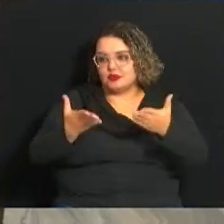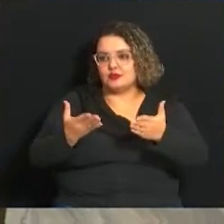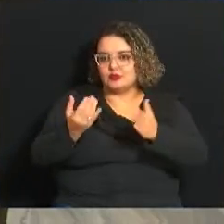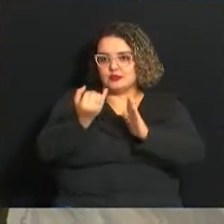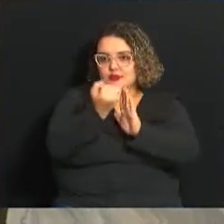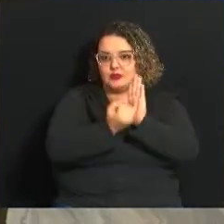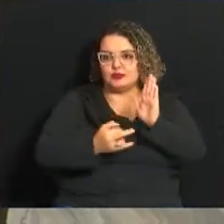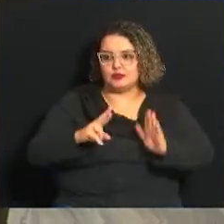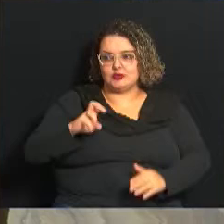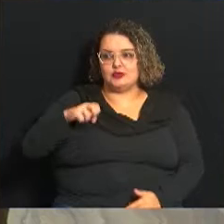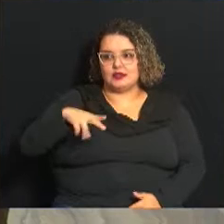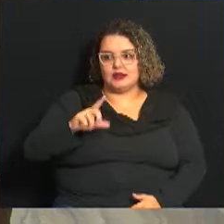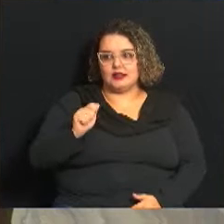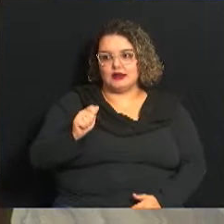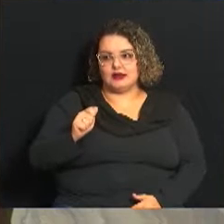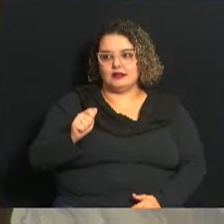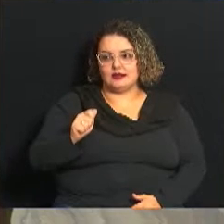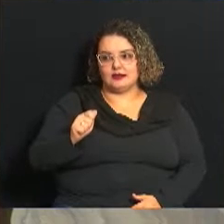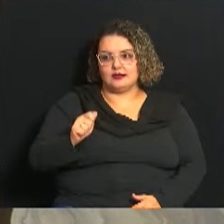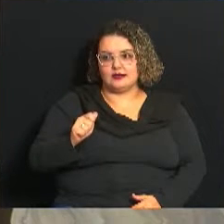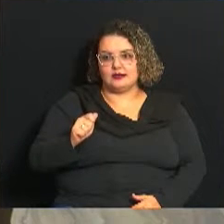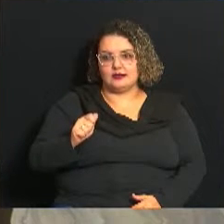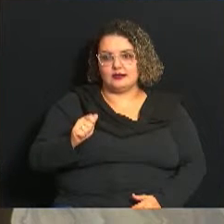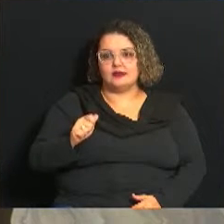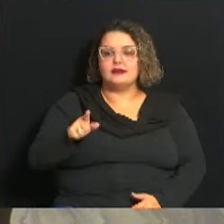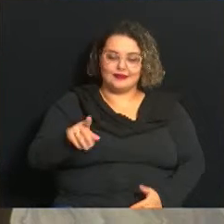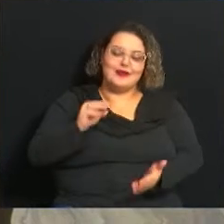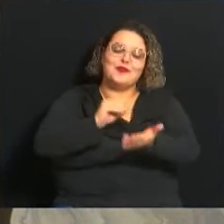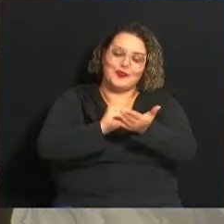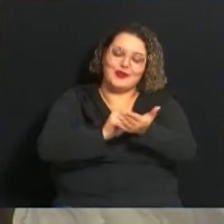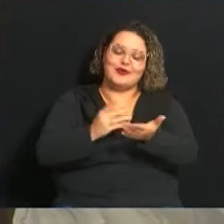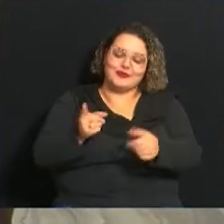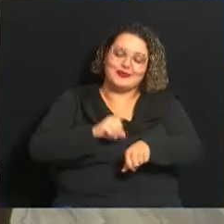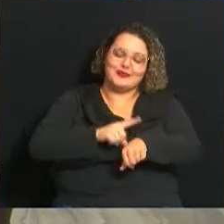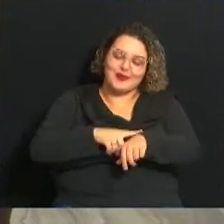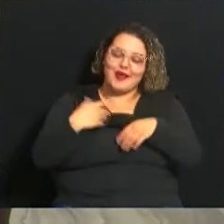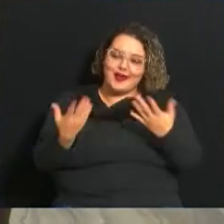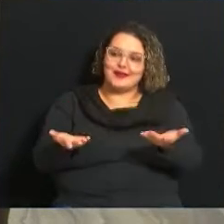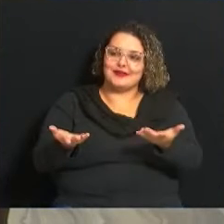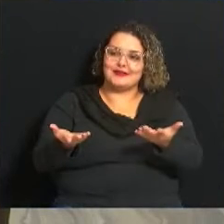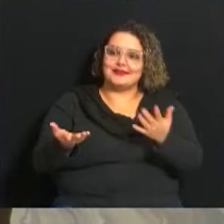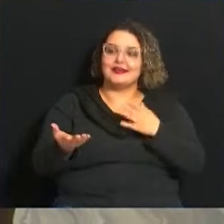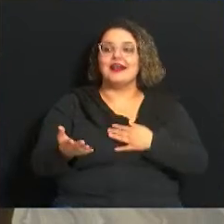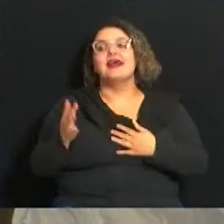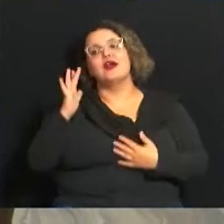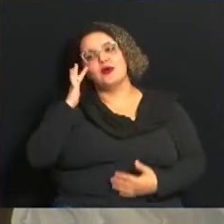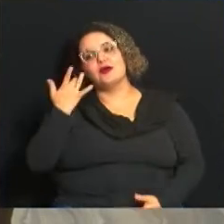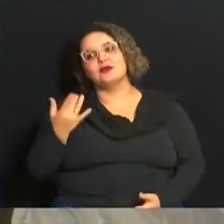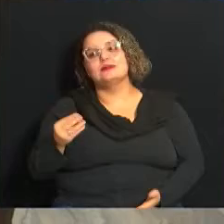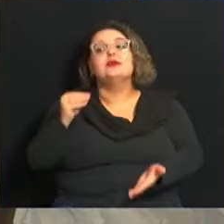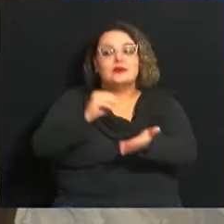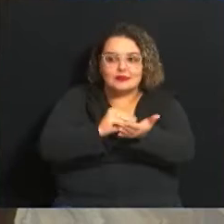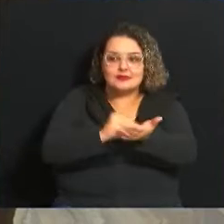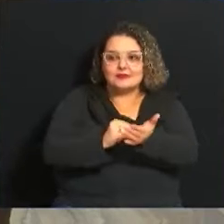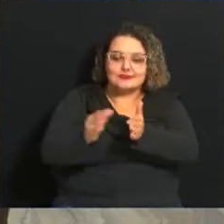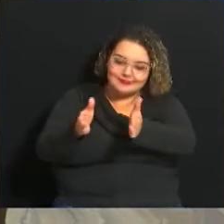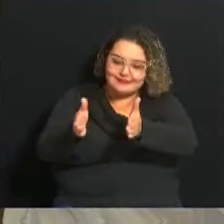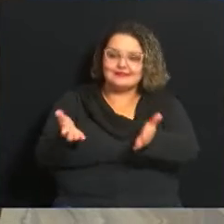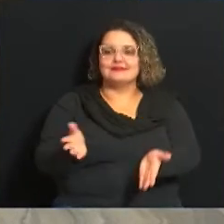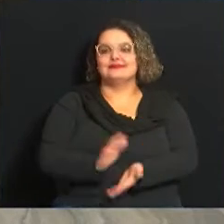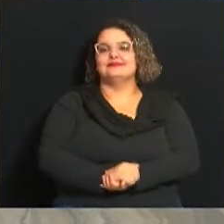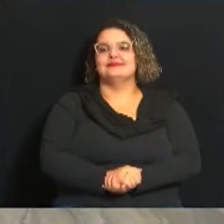ou vai deixar para esses últimos dias? Eu sou daquelas que deixa para a última hora mesmo. Então, provavelmente vou receber no último lote. No último